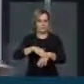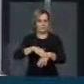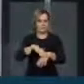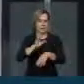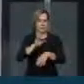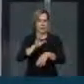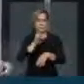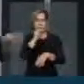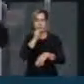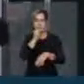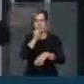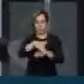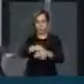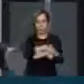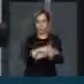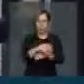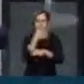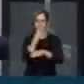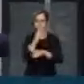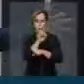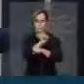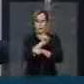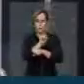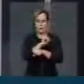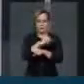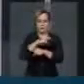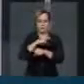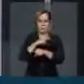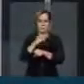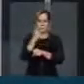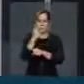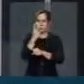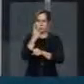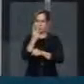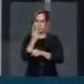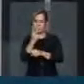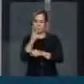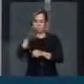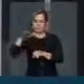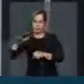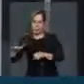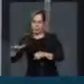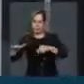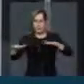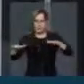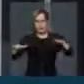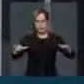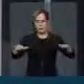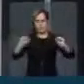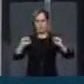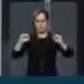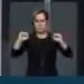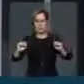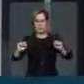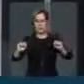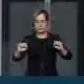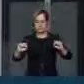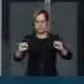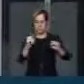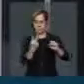de quatro carros sejam dois parados um de lado ficando apenas para dois carros para pegar então